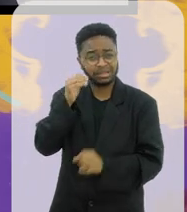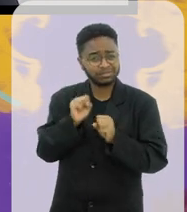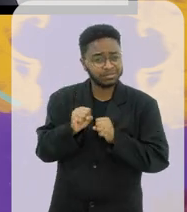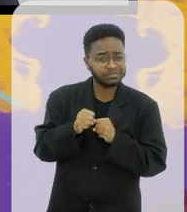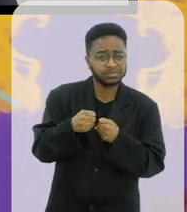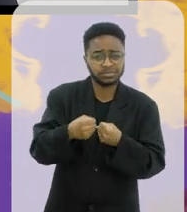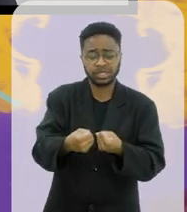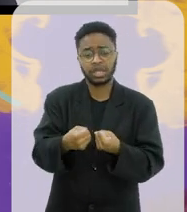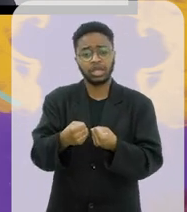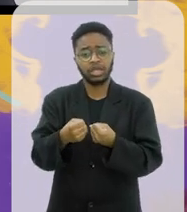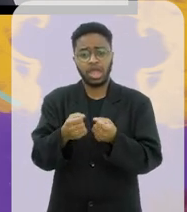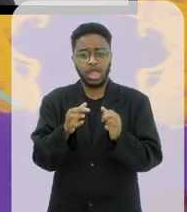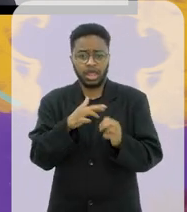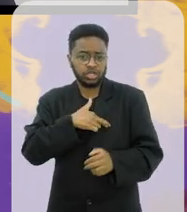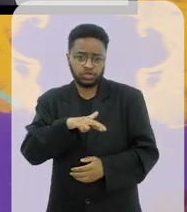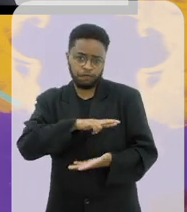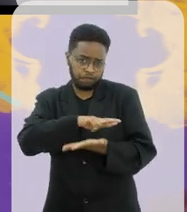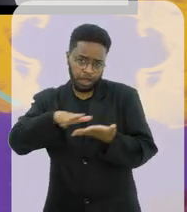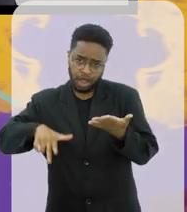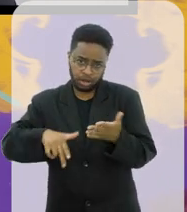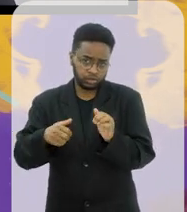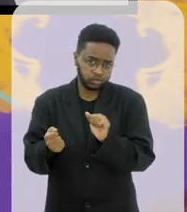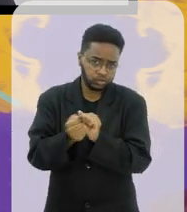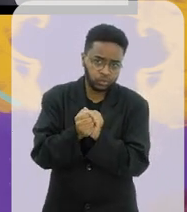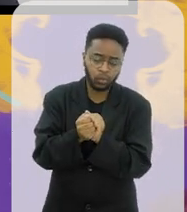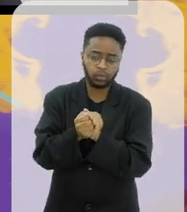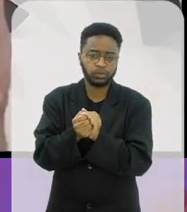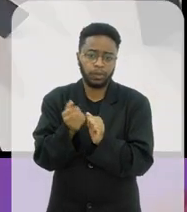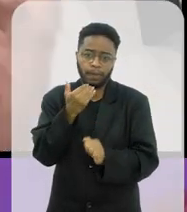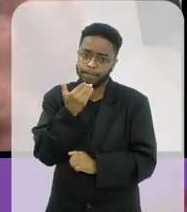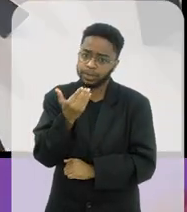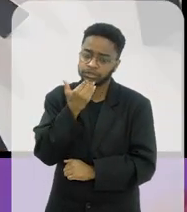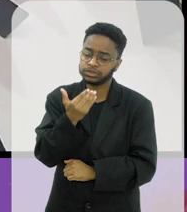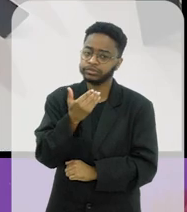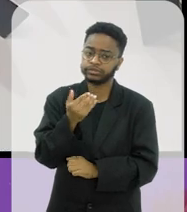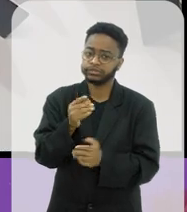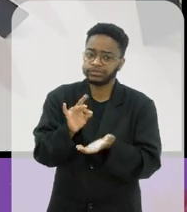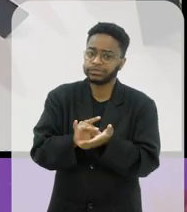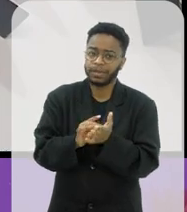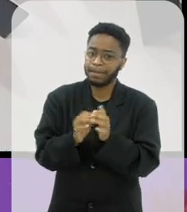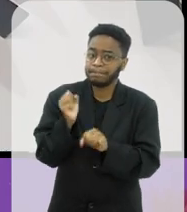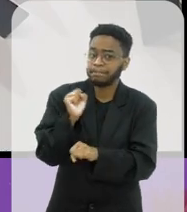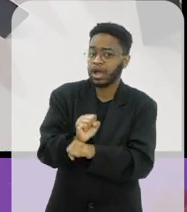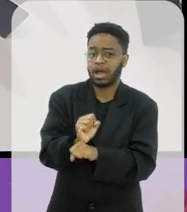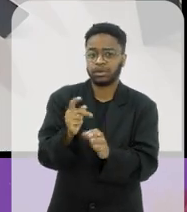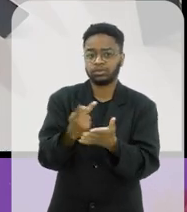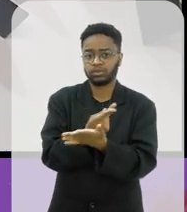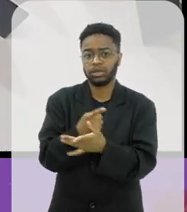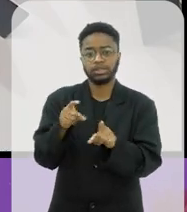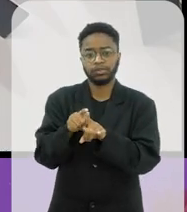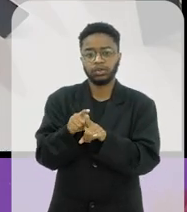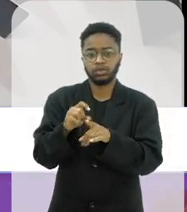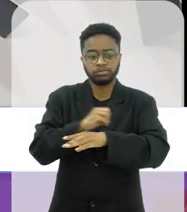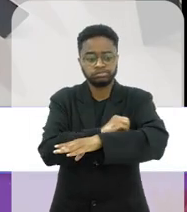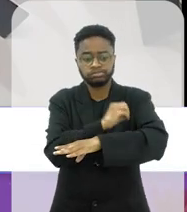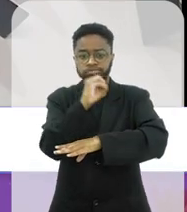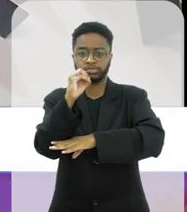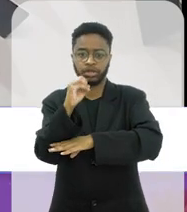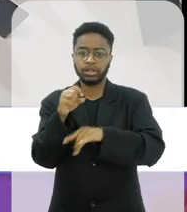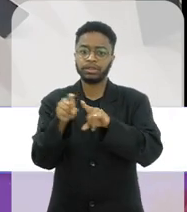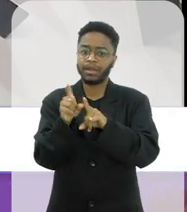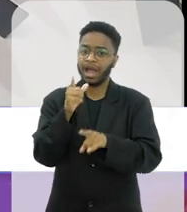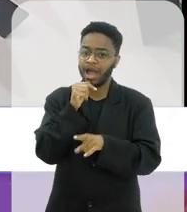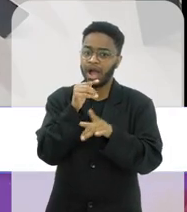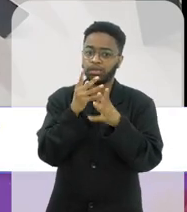as correntes que a gente pode fazer, religiosas, em todas as religiões, para que realmente isso não aconteça, para que o sol apareça, para